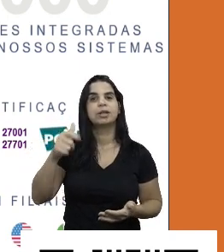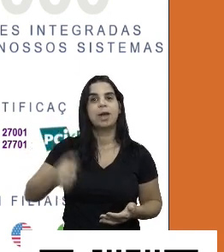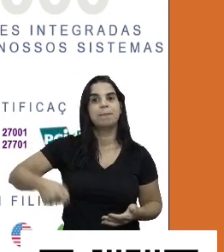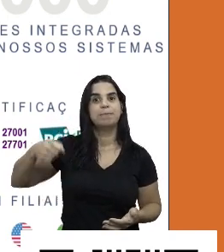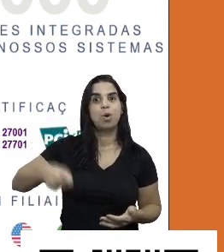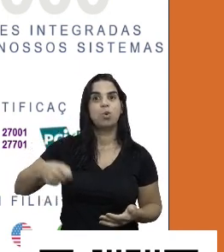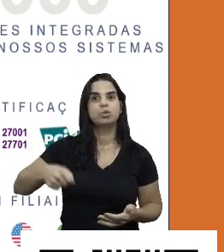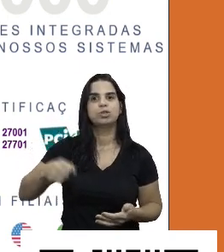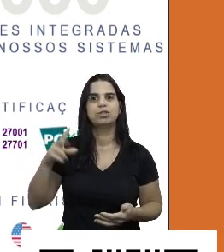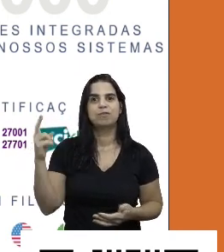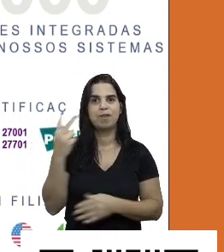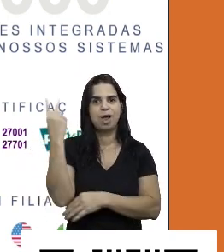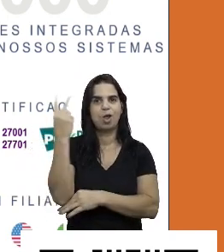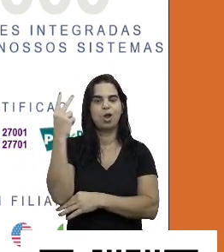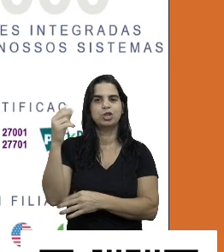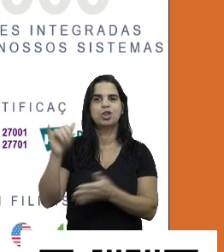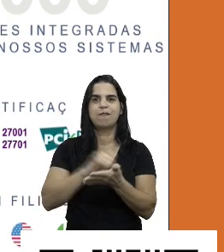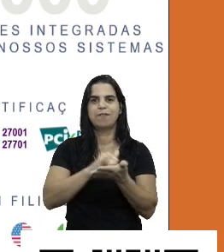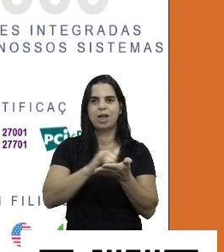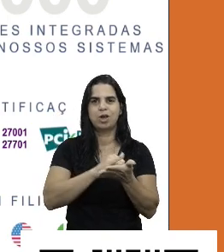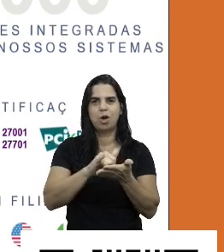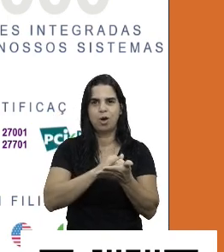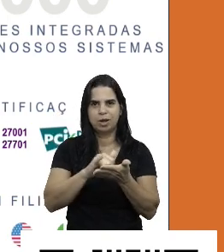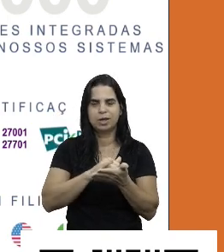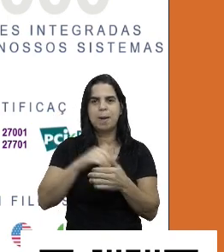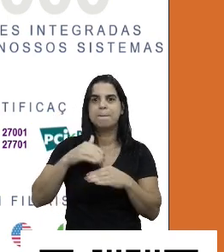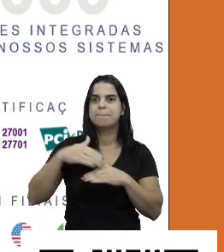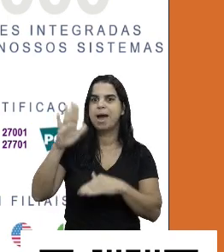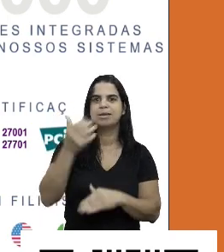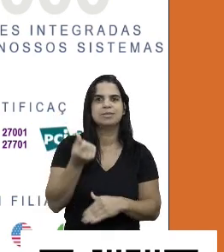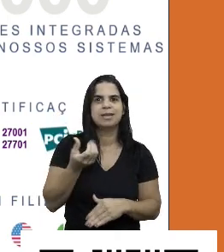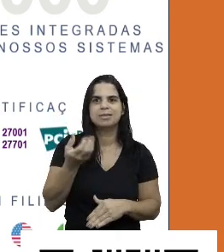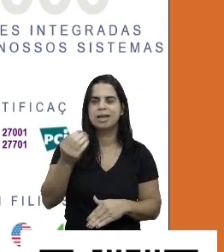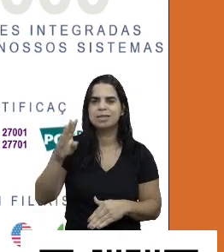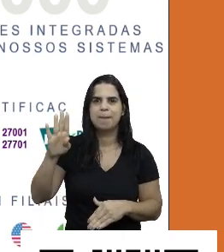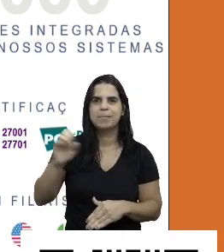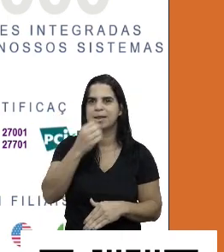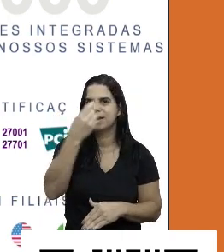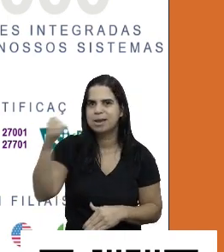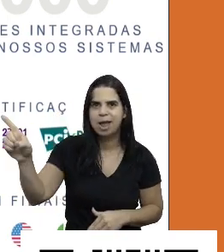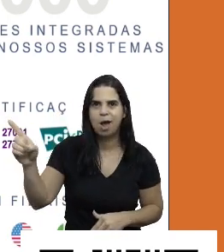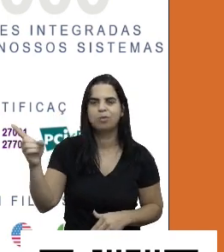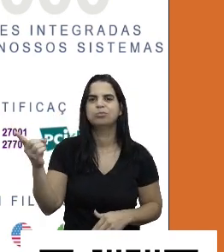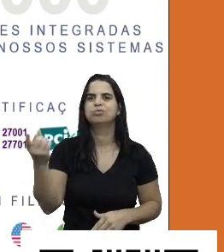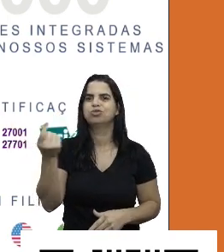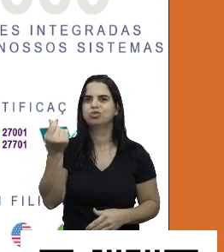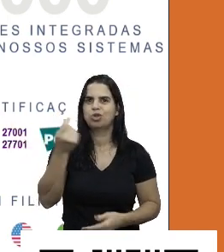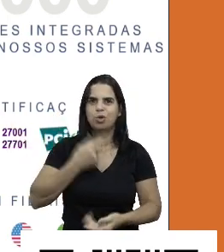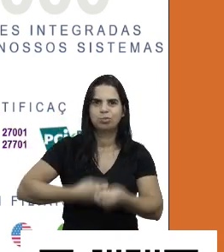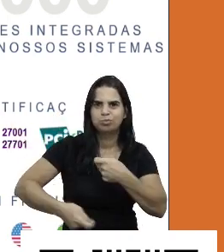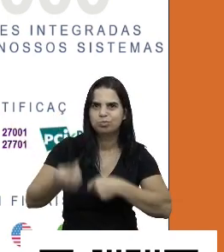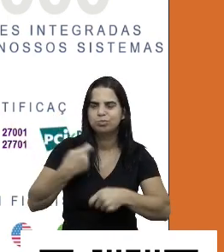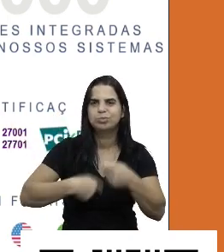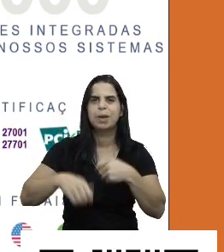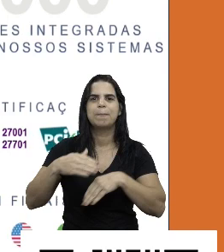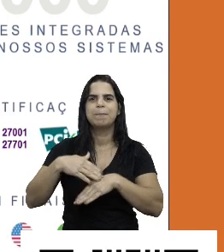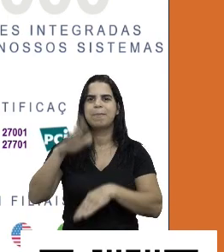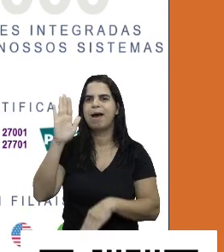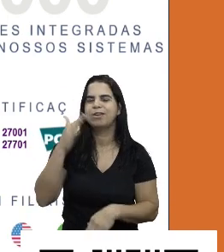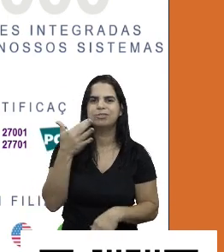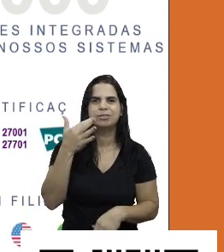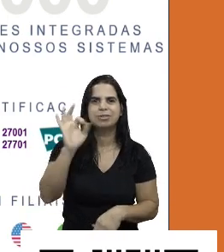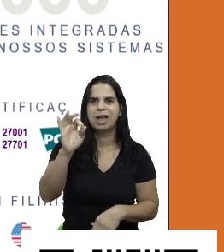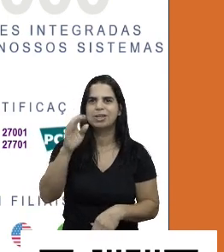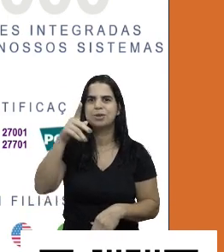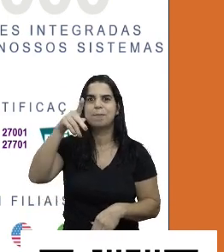de 700 empresas ao redor do mundo a gente opera mais de 60 bilhões aí dentro do ecossistema de reais são mais de 10 Beta bytes de